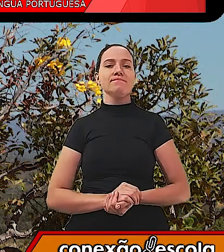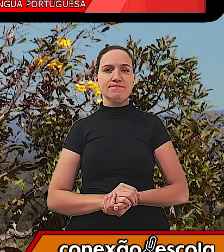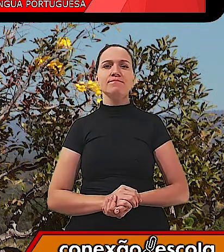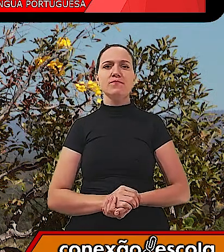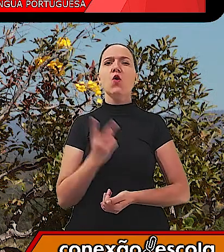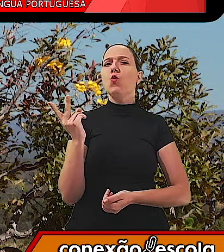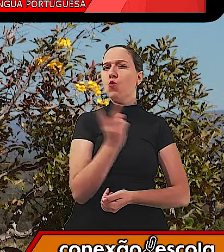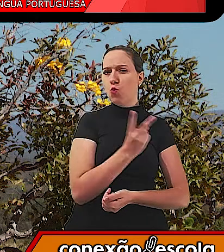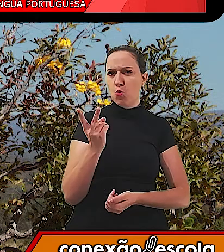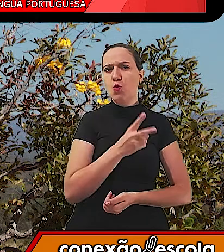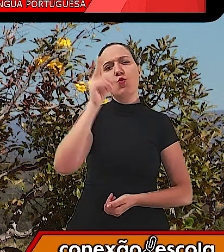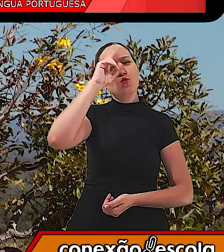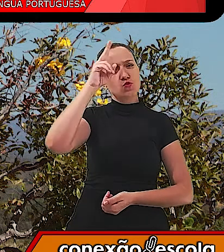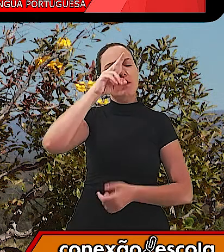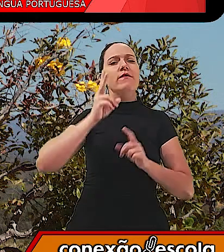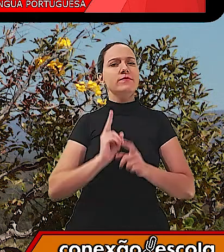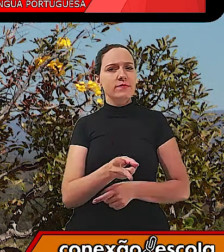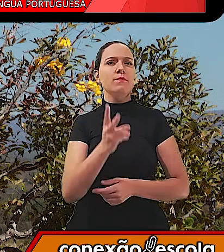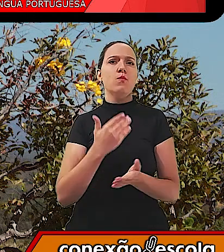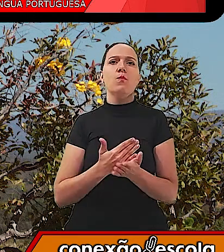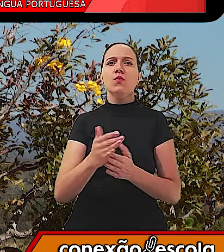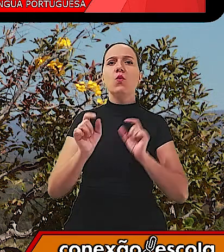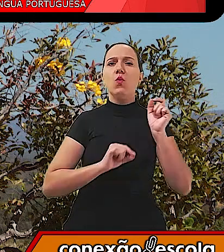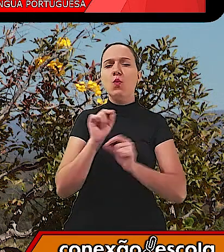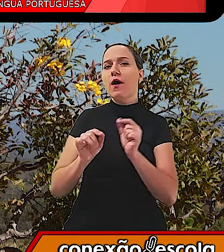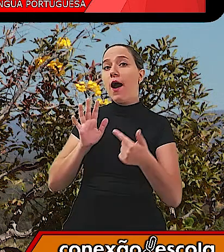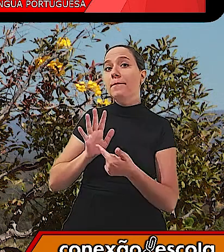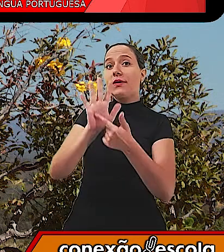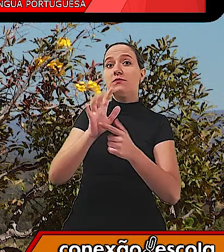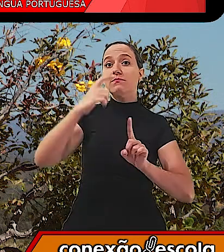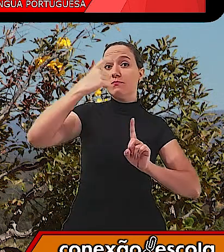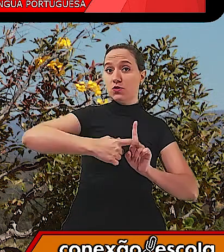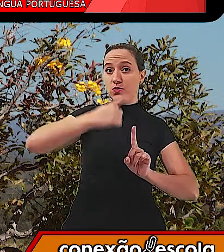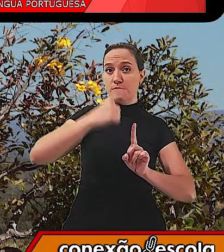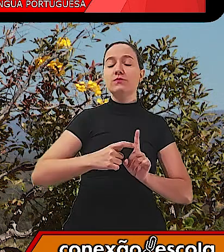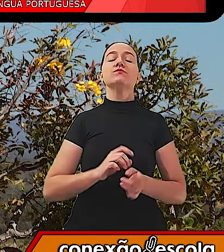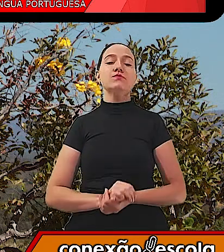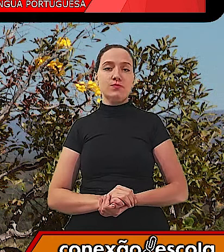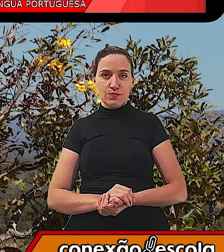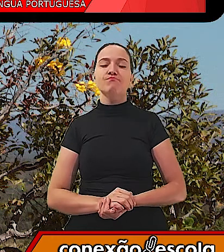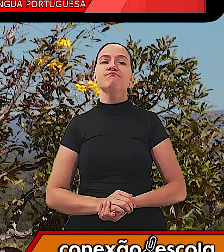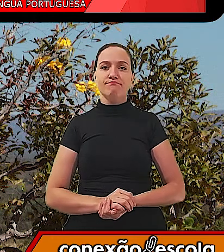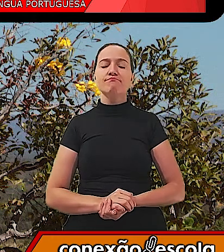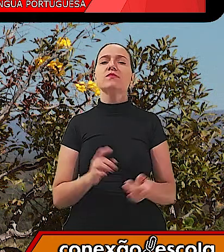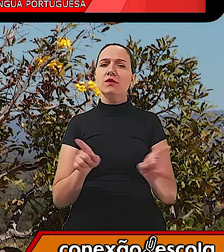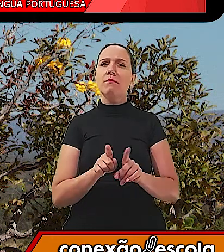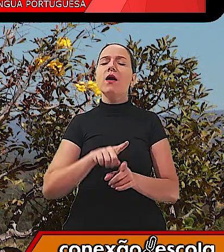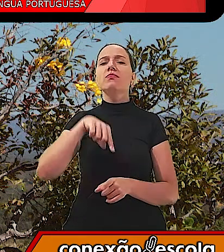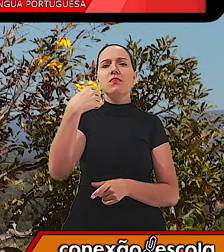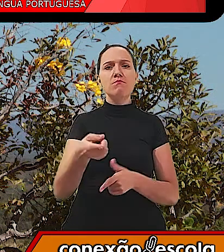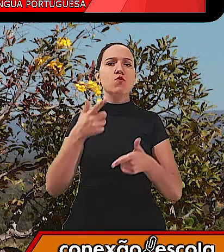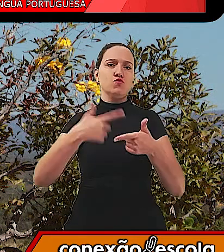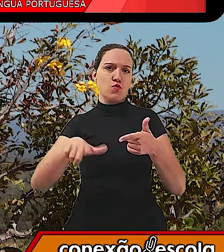As duas histórias começam com uma apresentação das personagens, né? E depois o